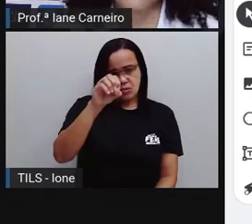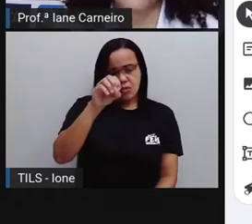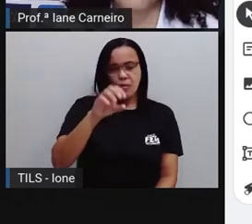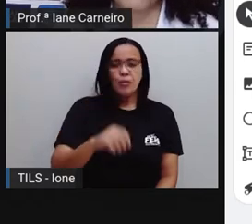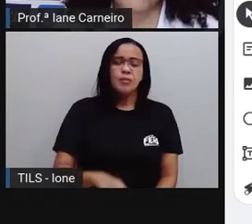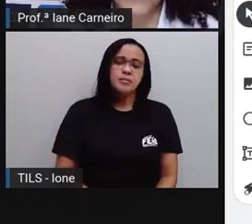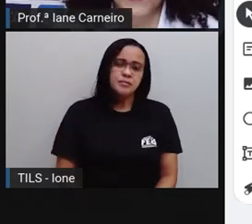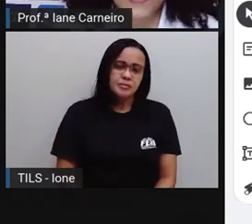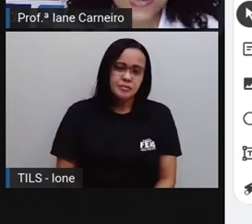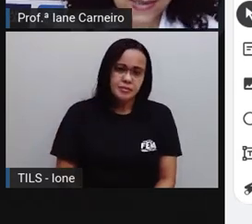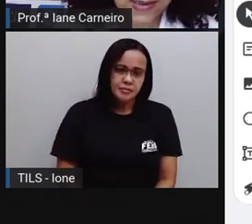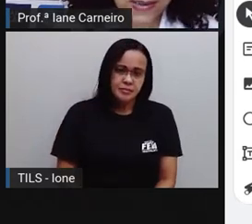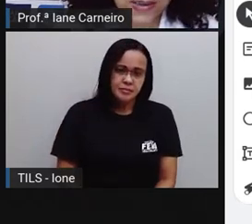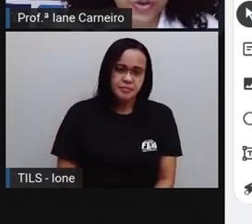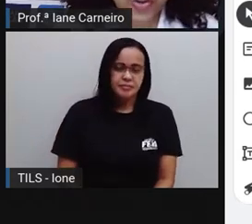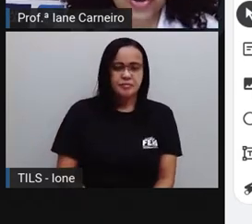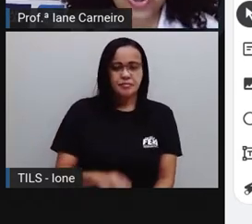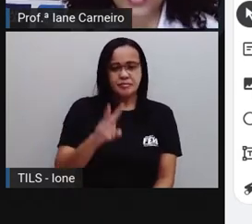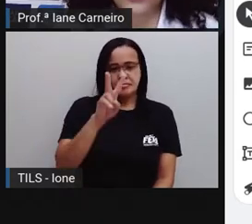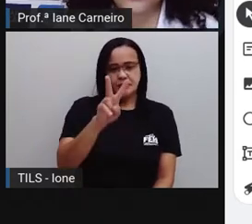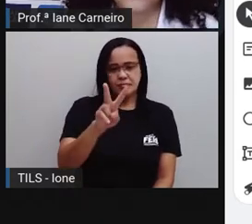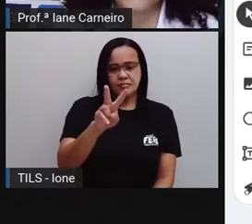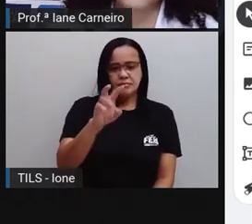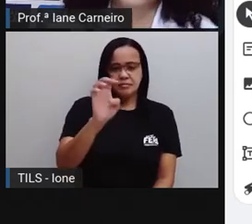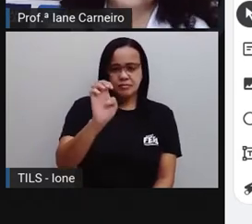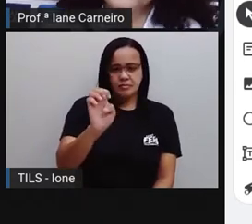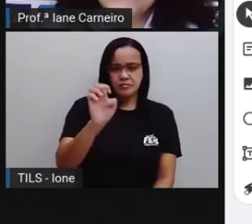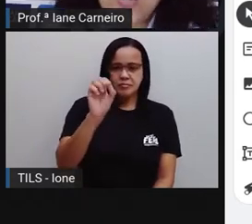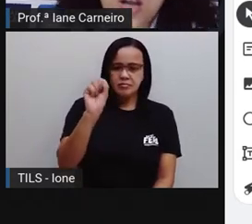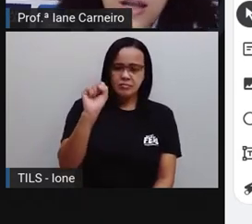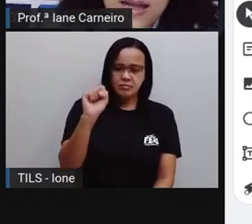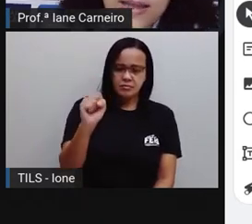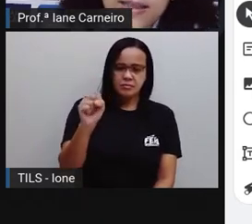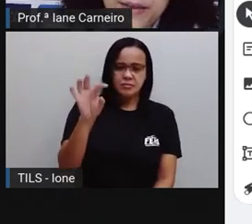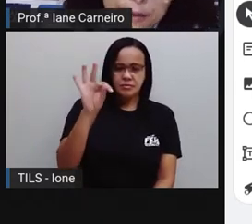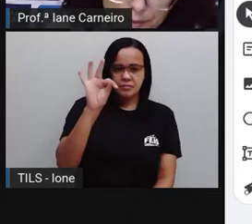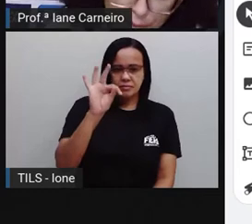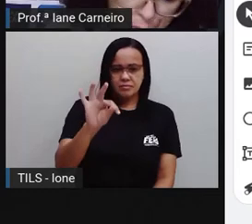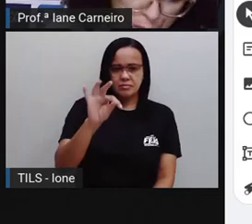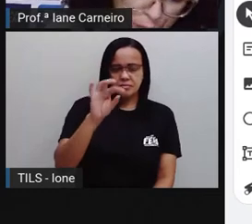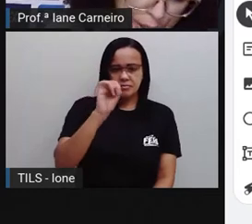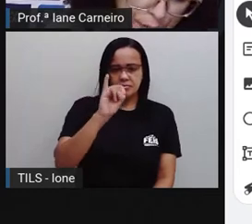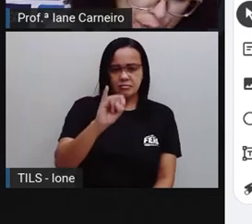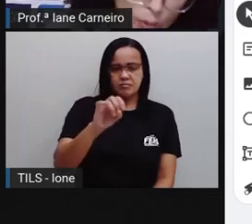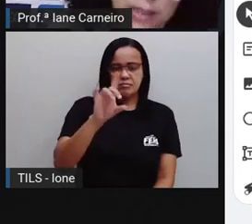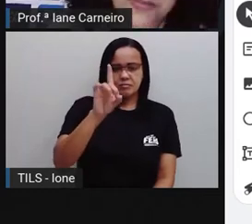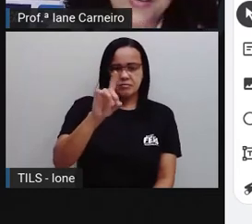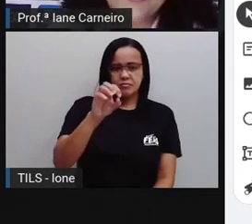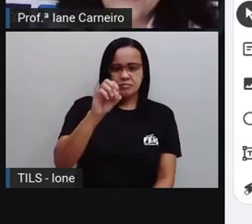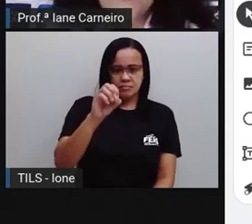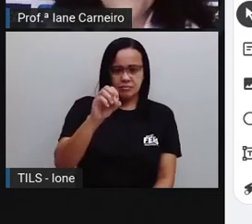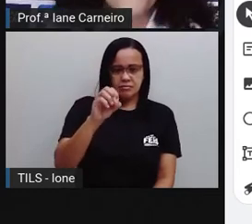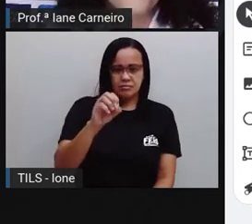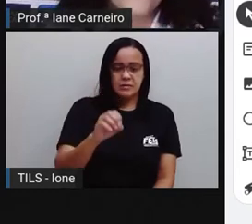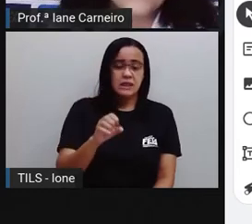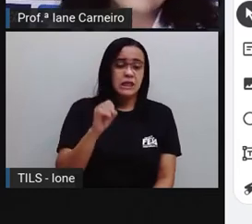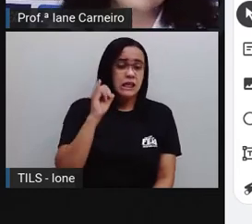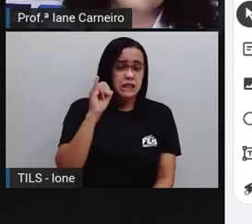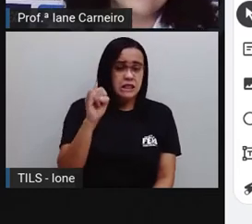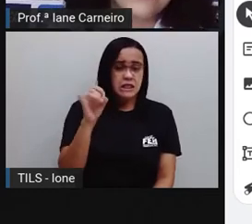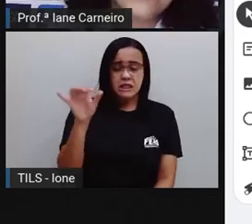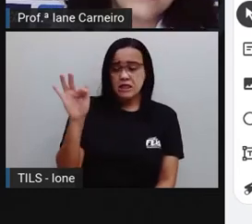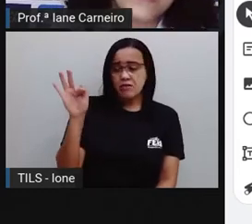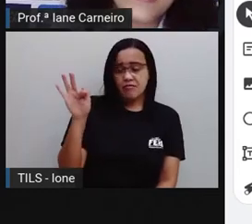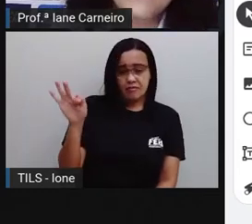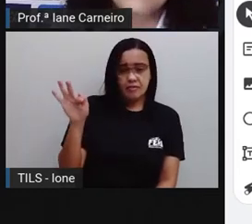Oi ó dez tido você colocar aqui ó o feno lugar do velho ficar